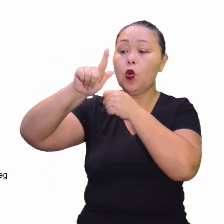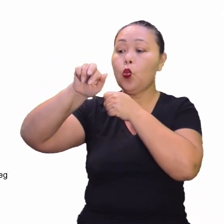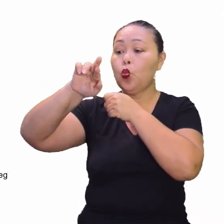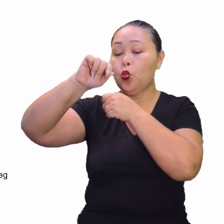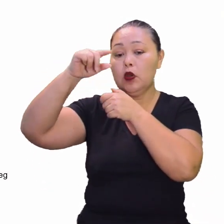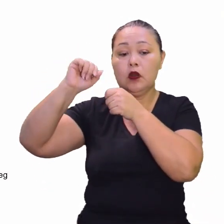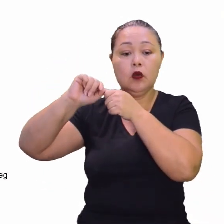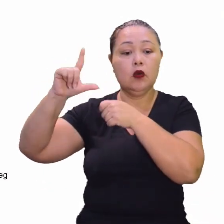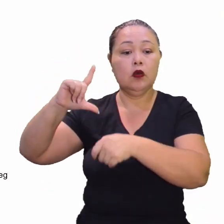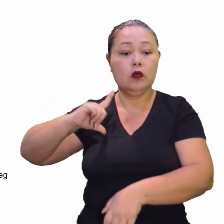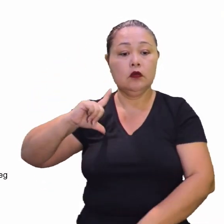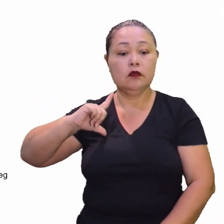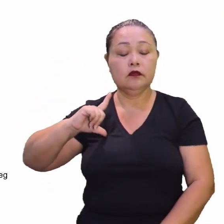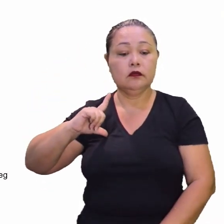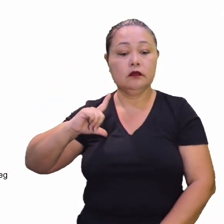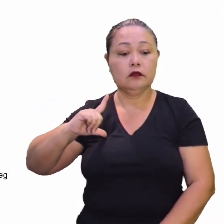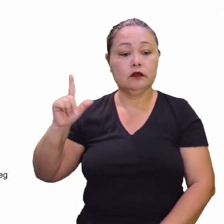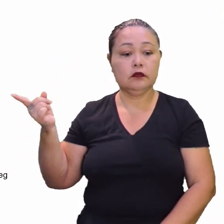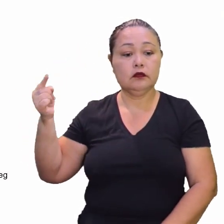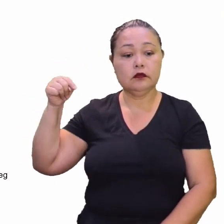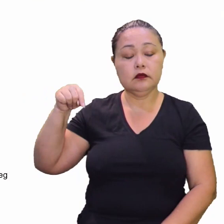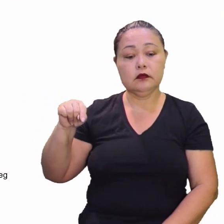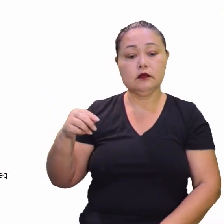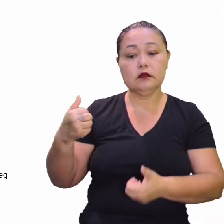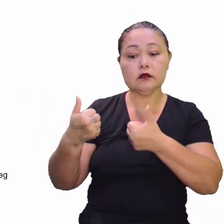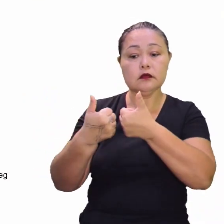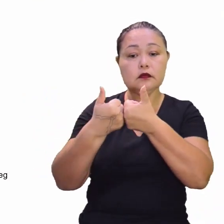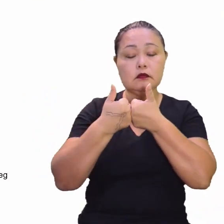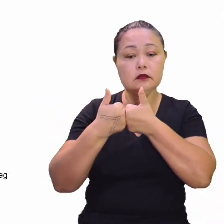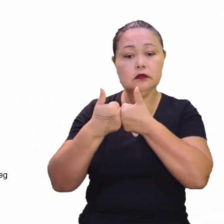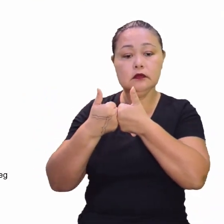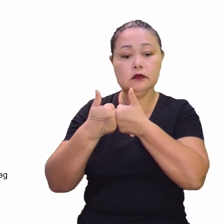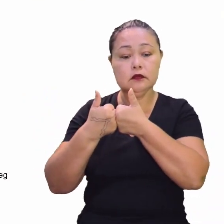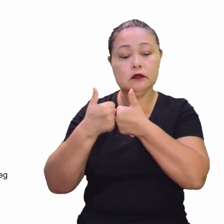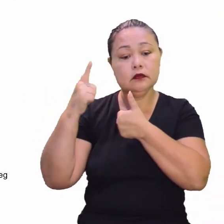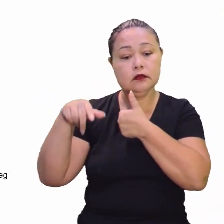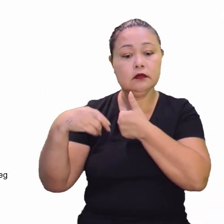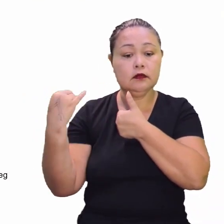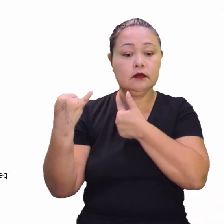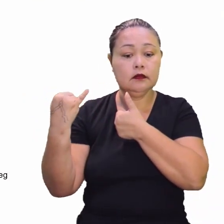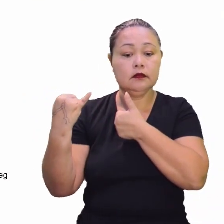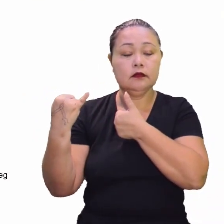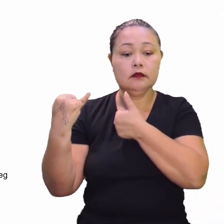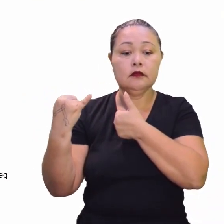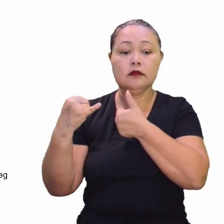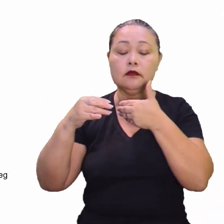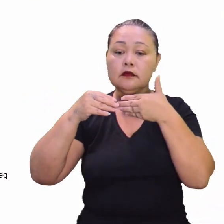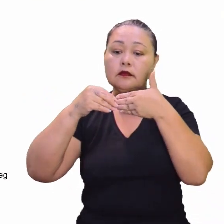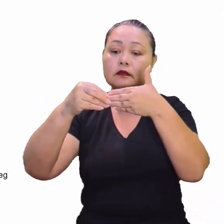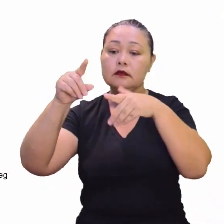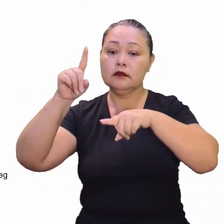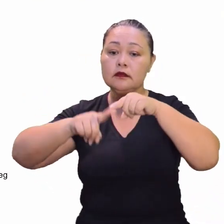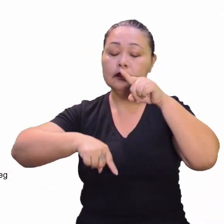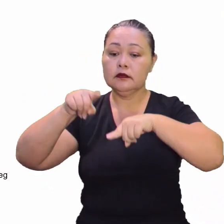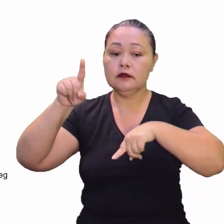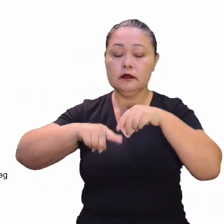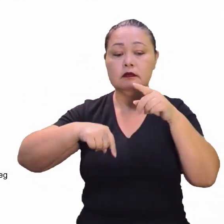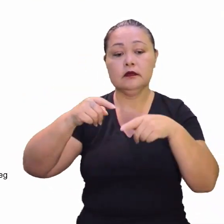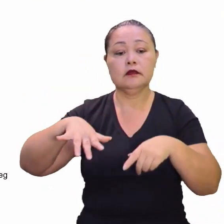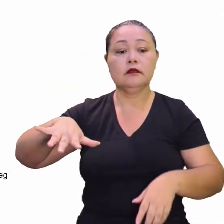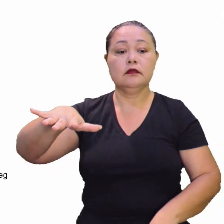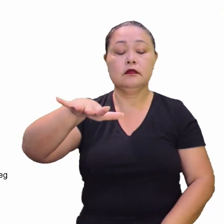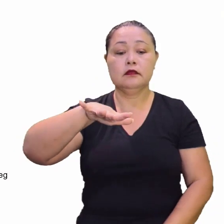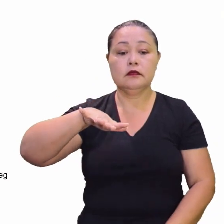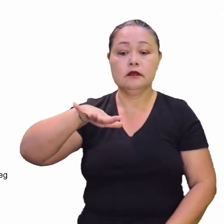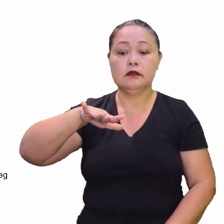aqui o outro porto, né, na região próxima ao Graneleiro também, que é importante aí para o escoamento da produção. Ali na